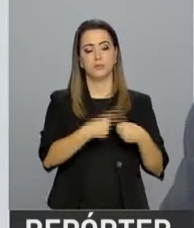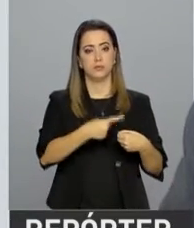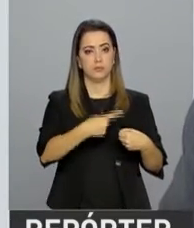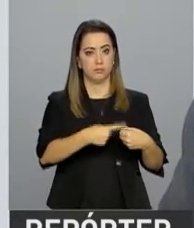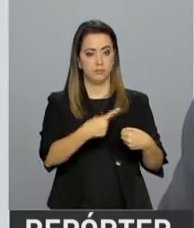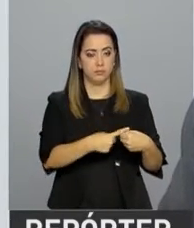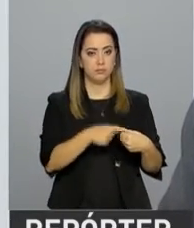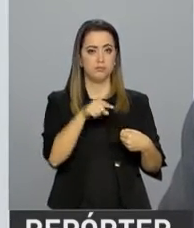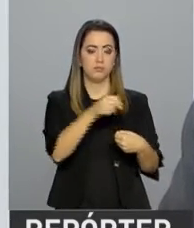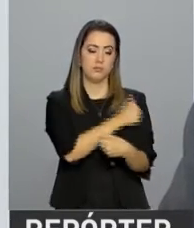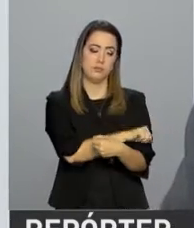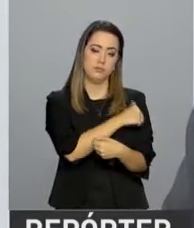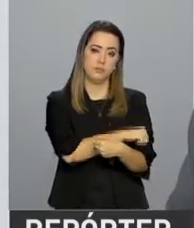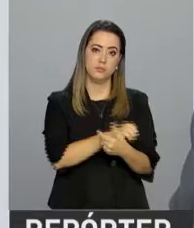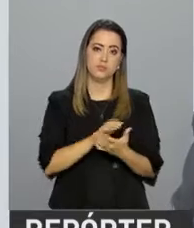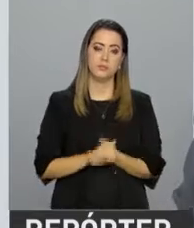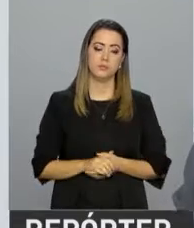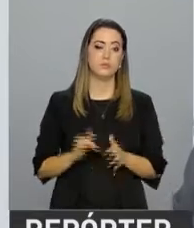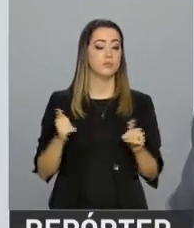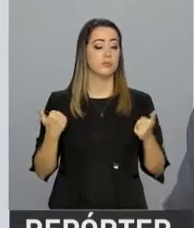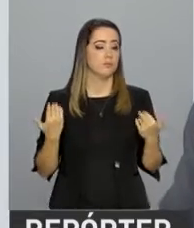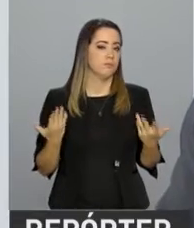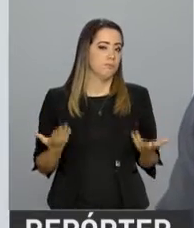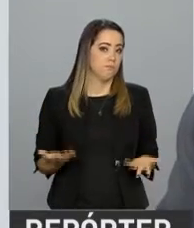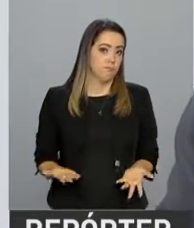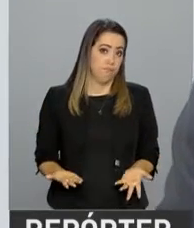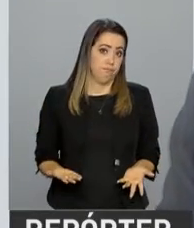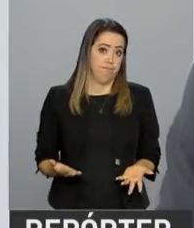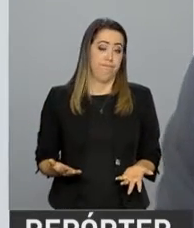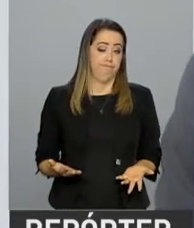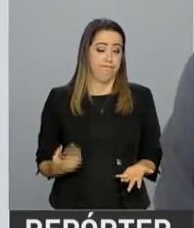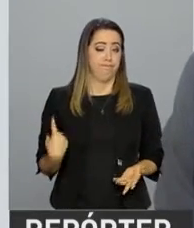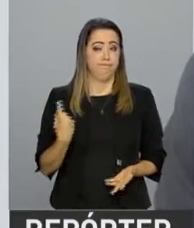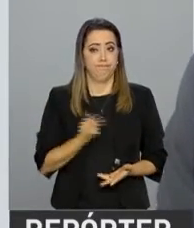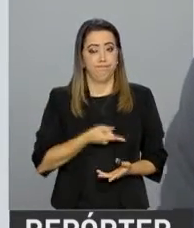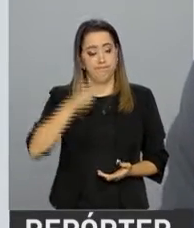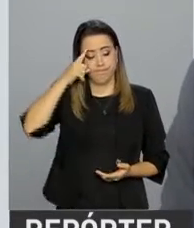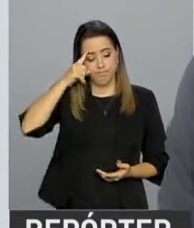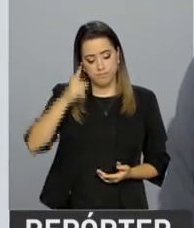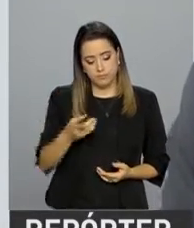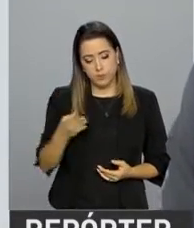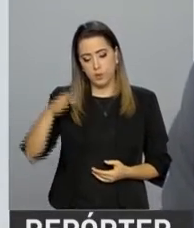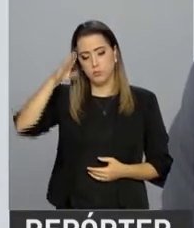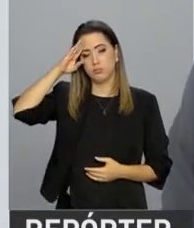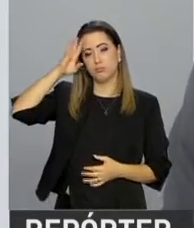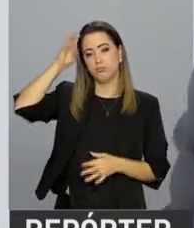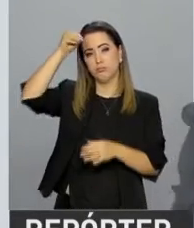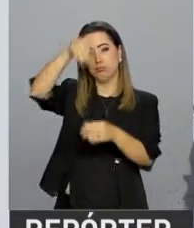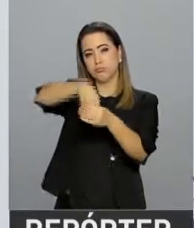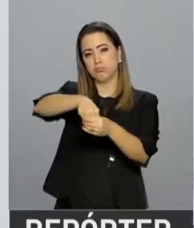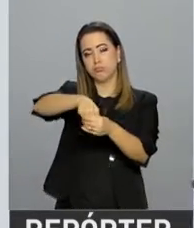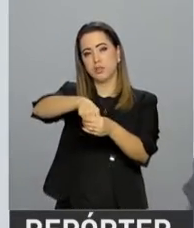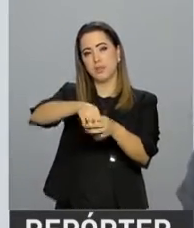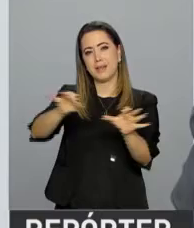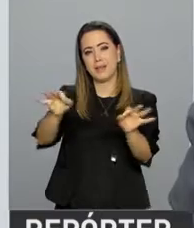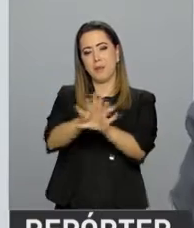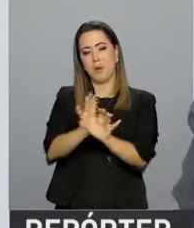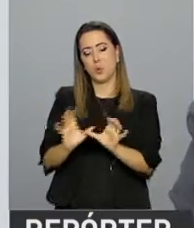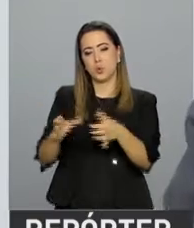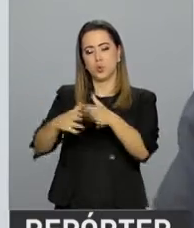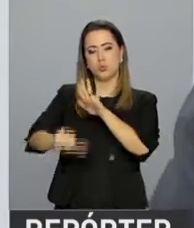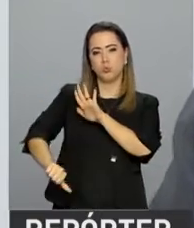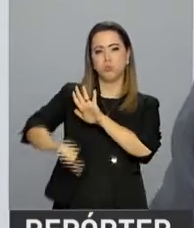cidade do Rio de Janeiro. Por isso, aliás, nós decretamos a intervenção para acabar com esse